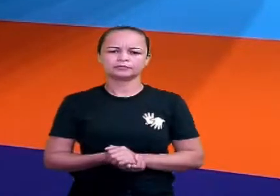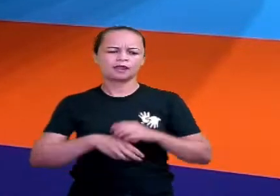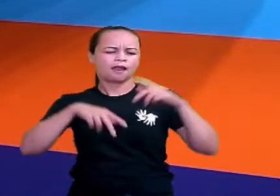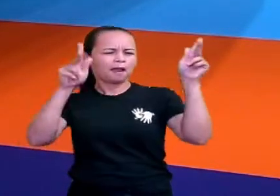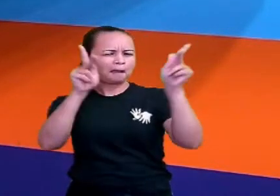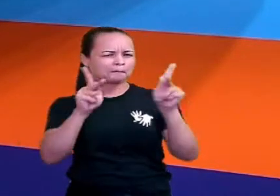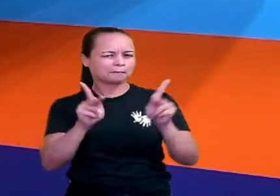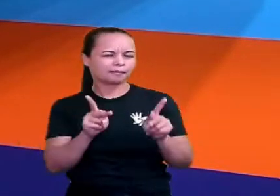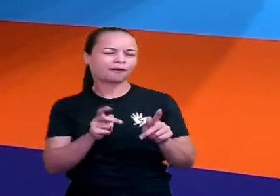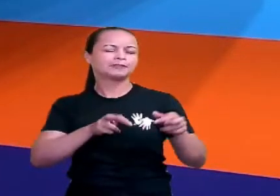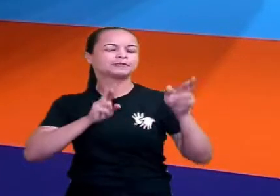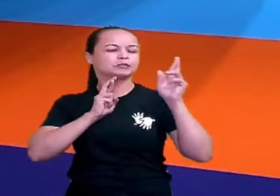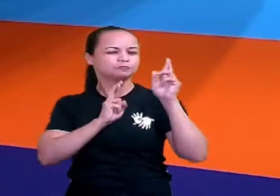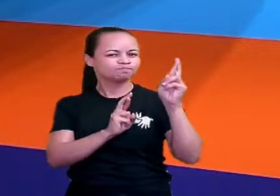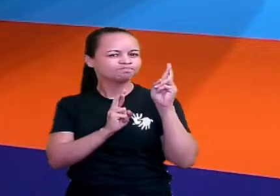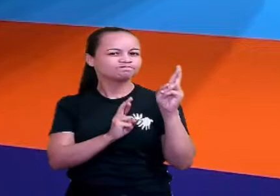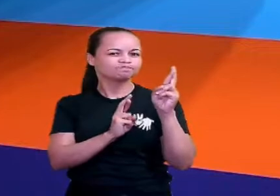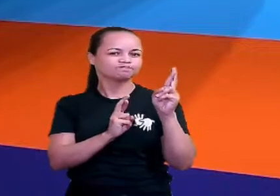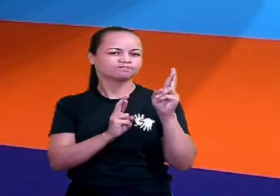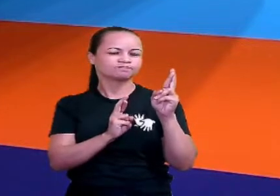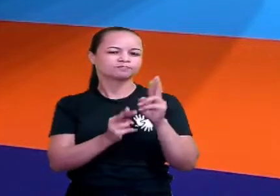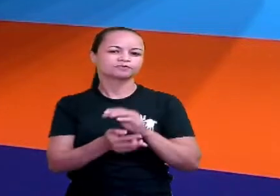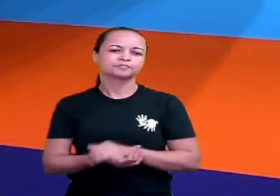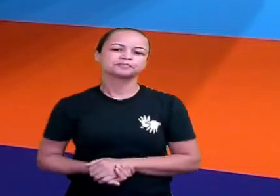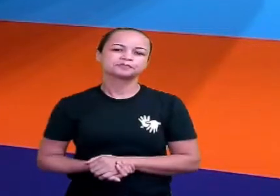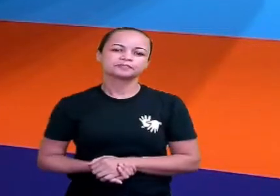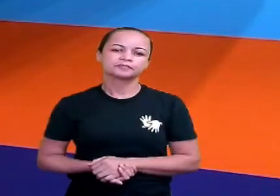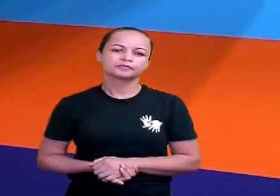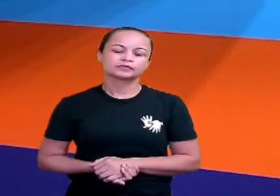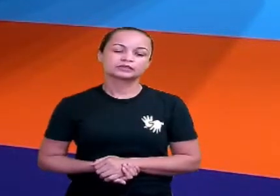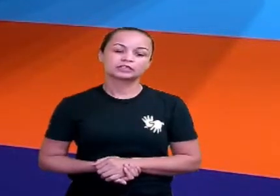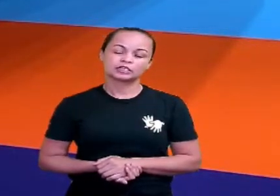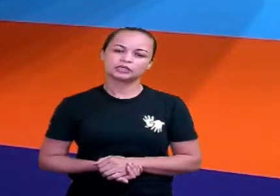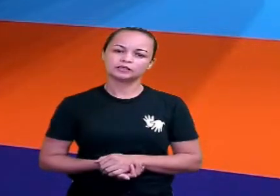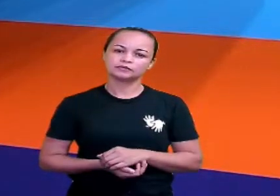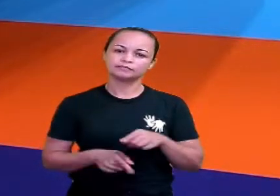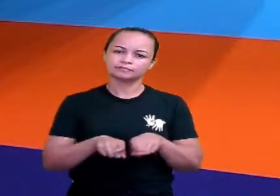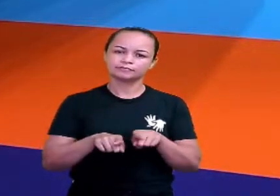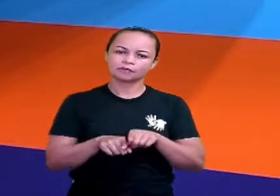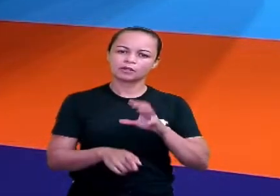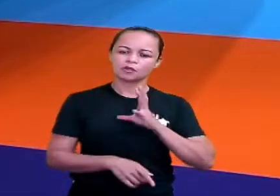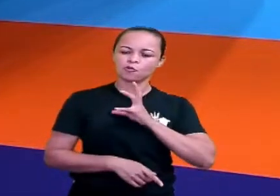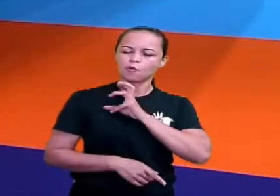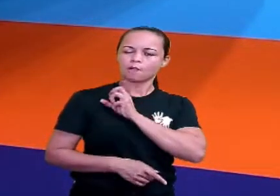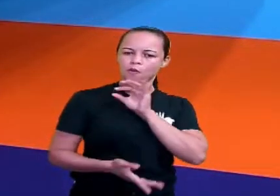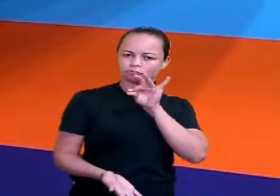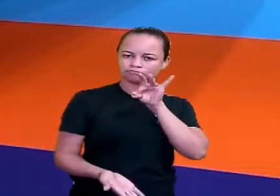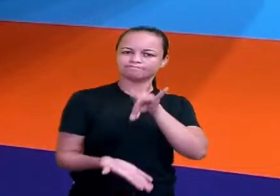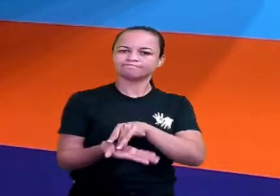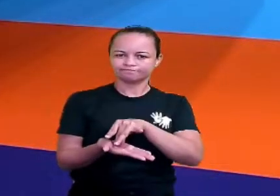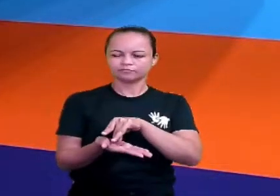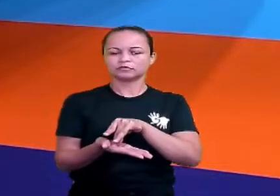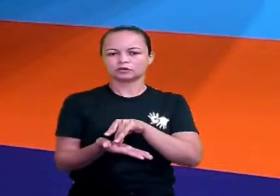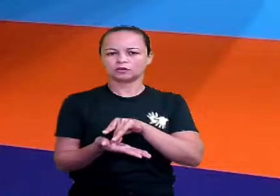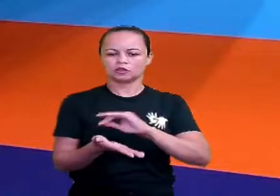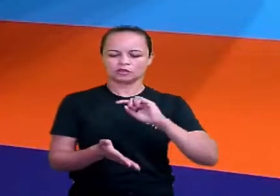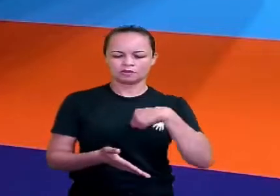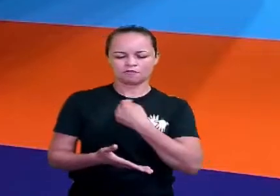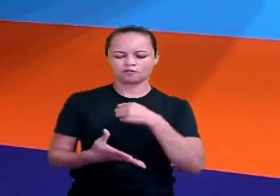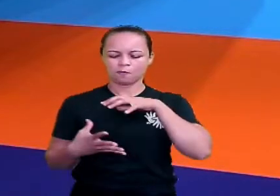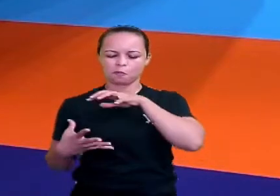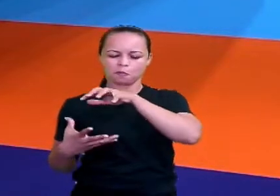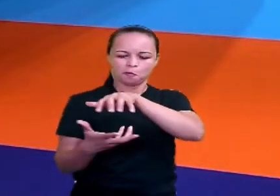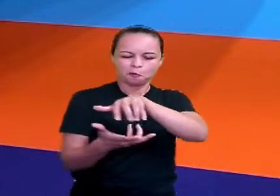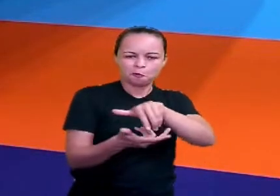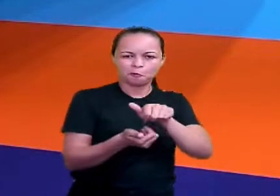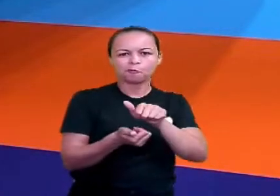a esperança e o amor verdadeiro. Nós somos o mundo inteiro.